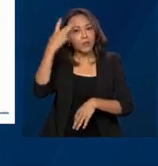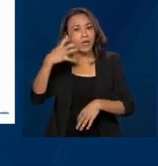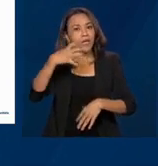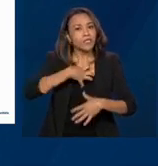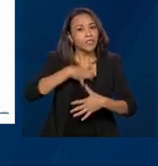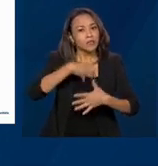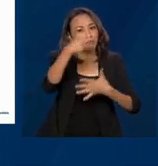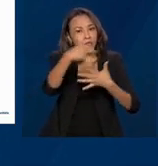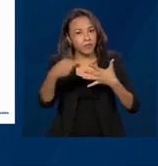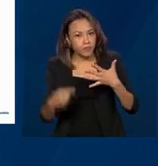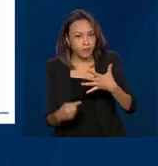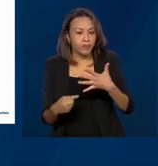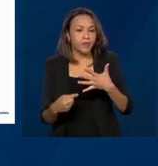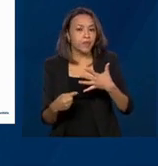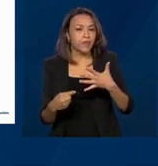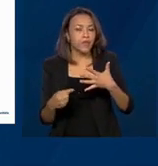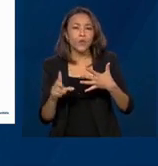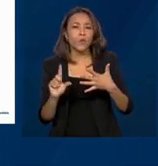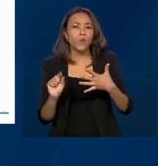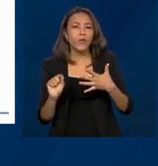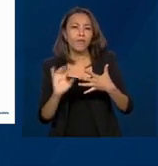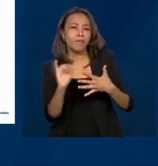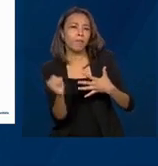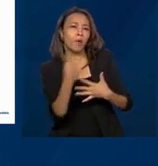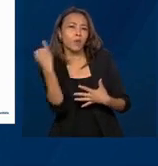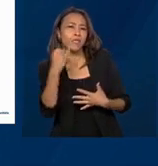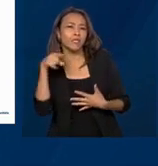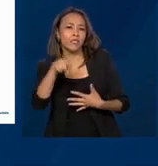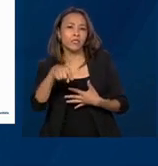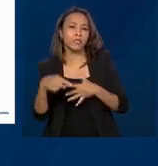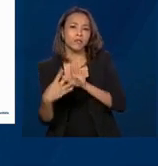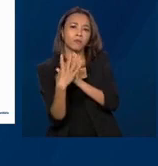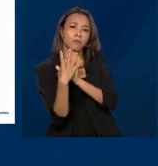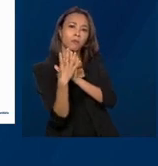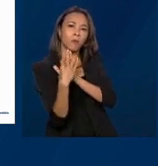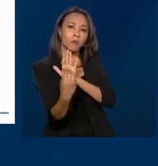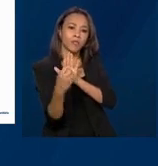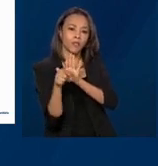E o que é importante nesse modelo? Ele captura